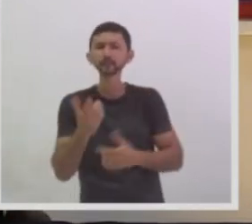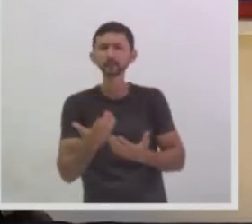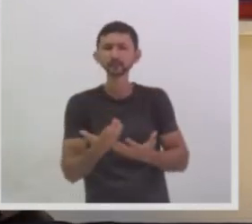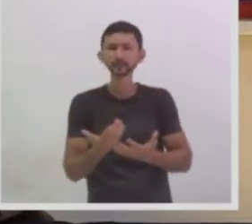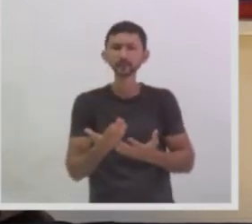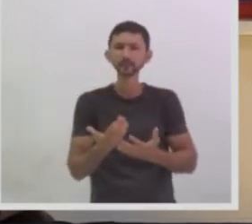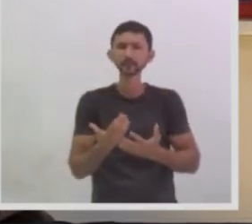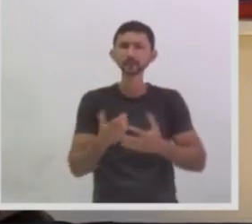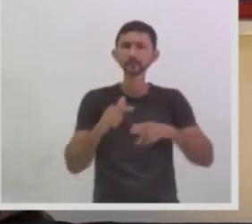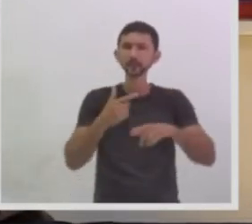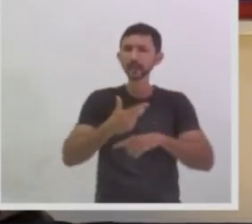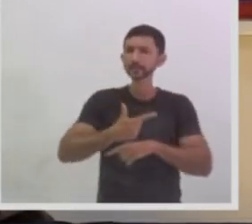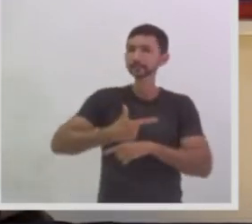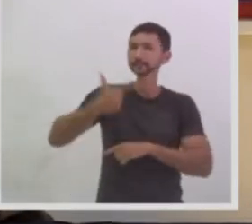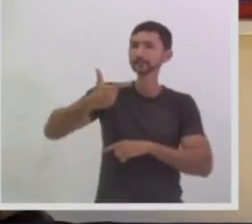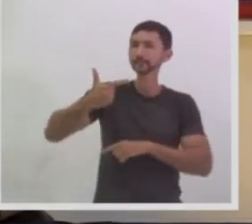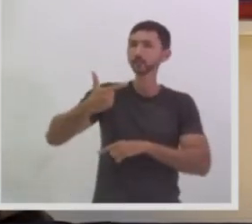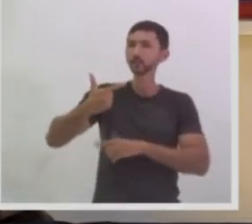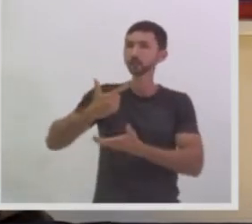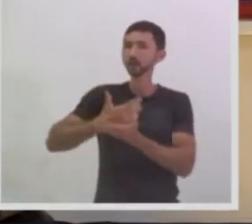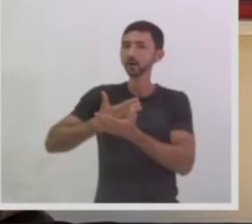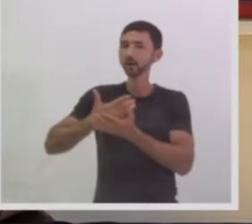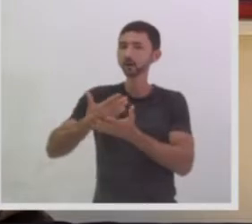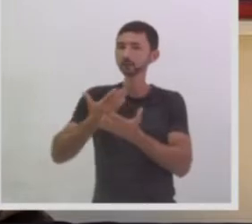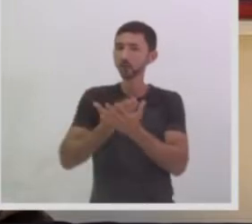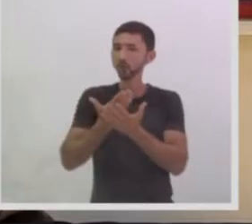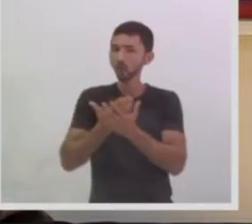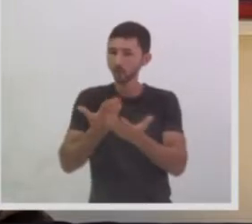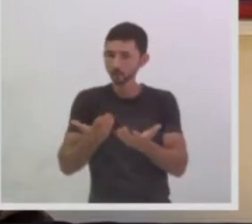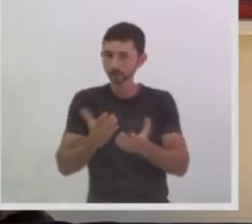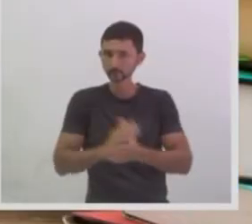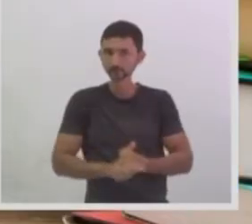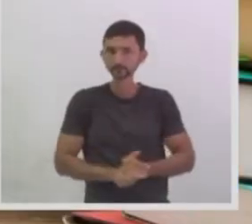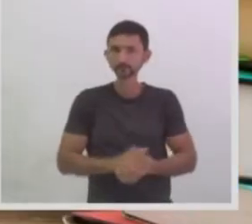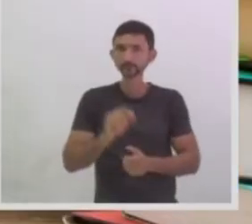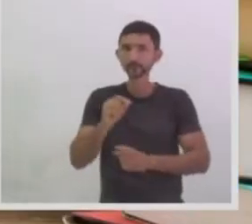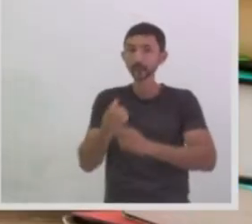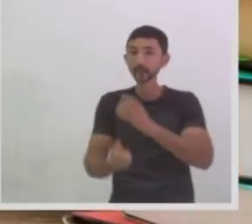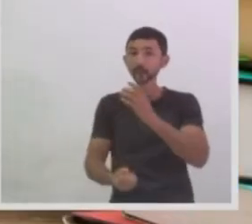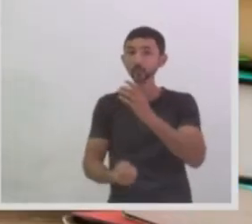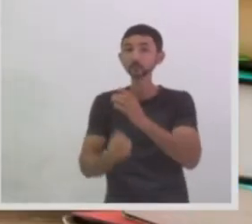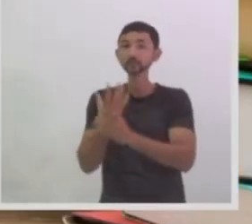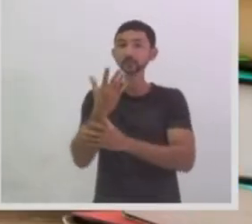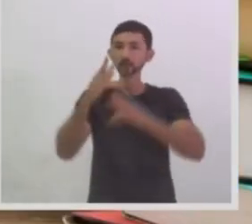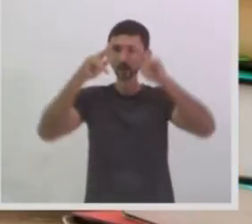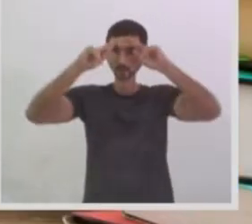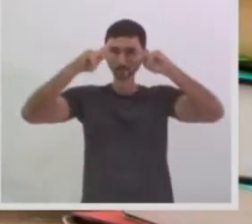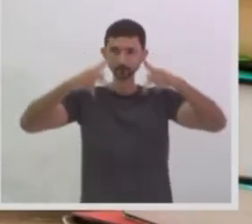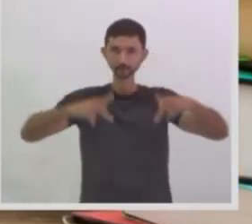com a segunda parte da aula de história, que é o surgimento do ser humano,